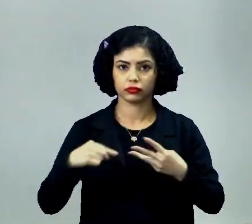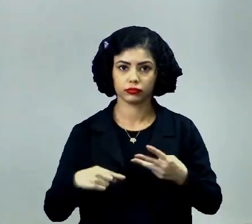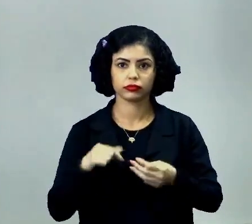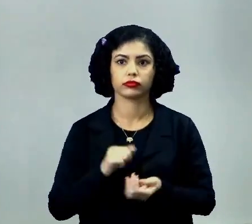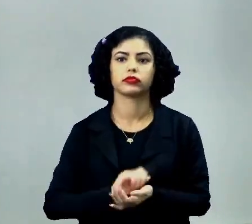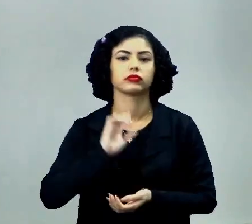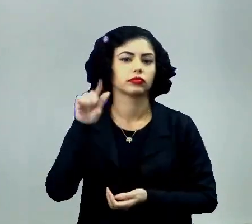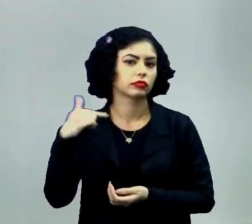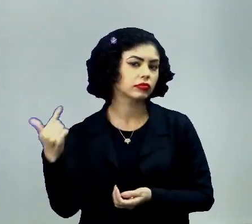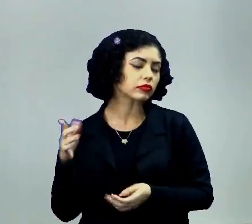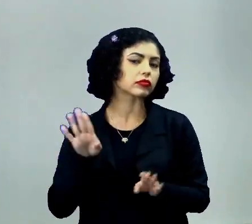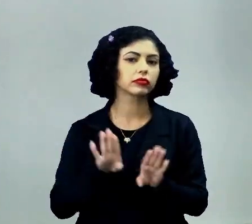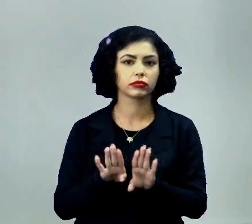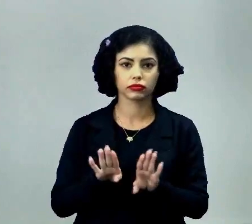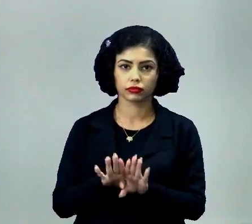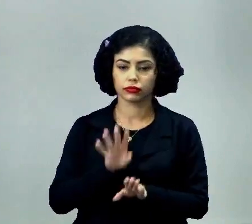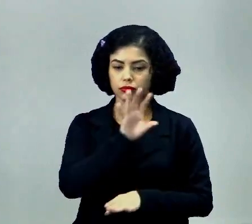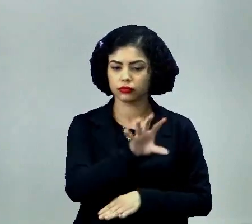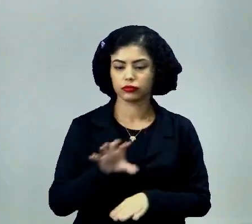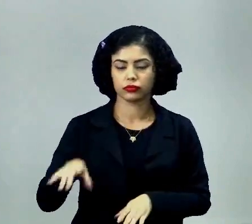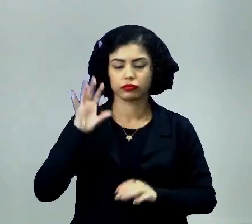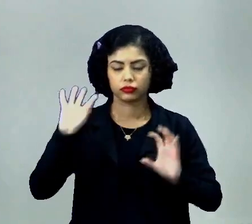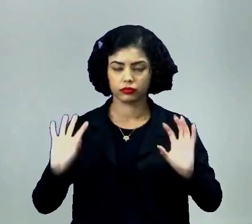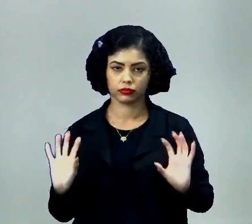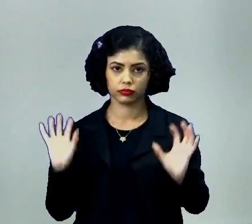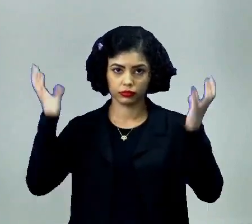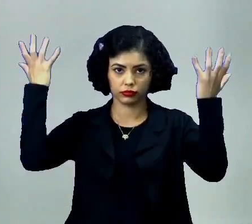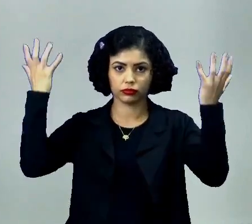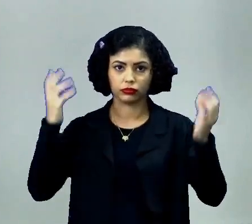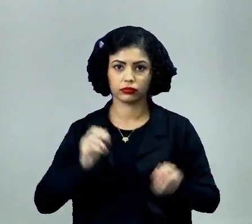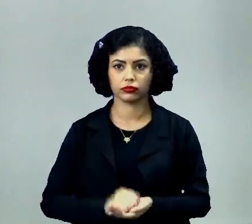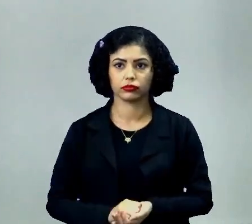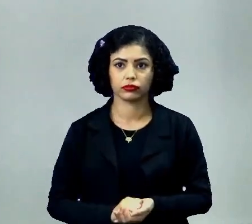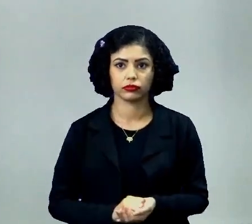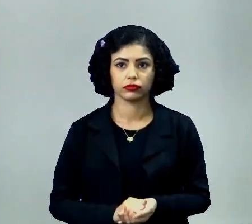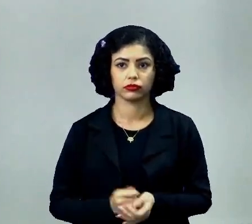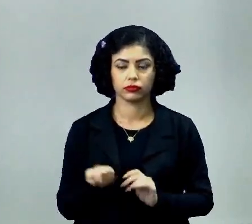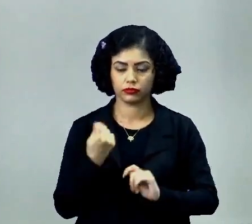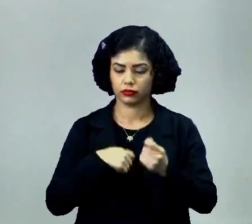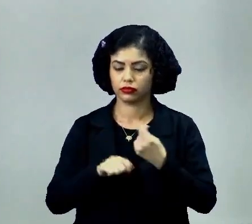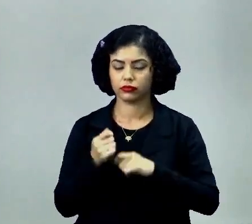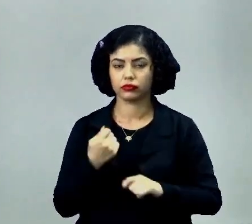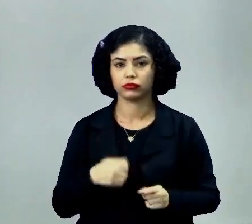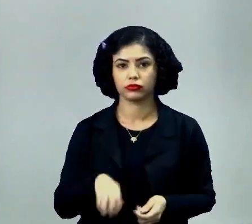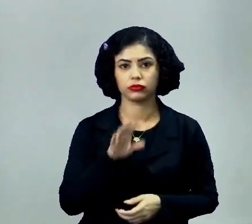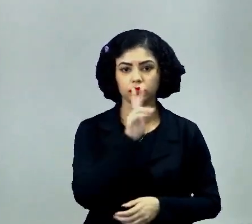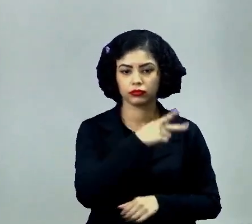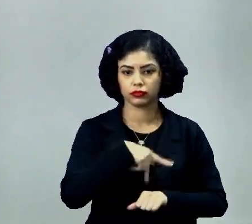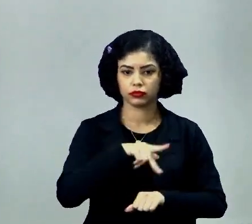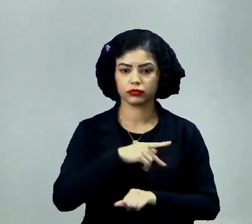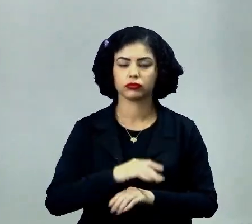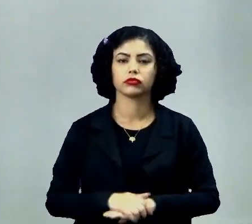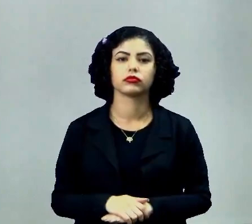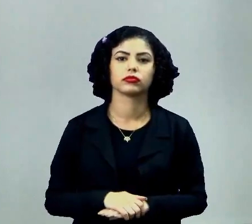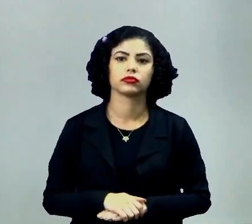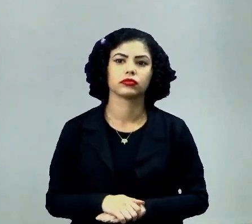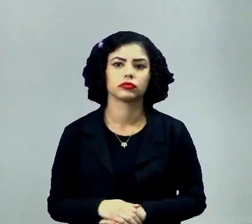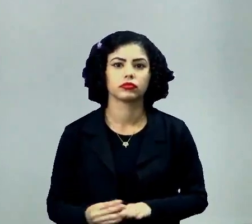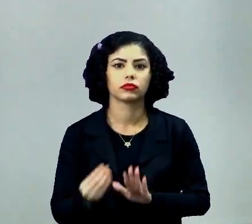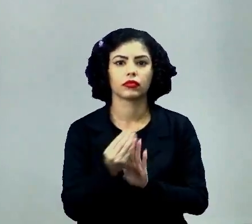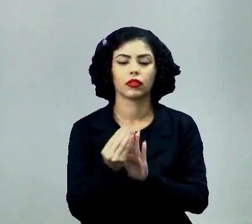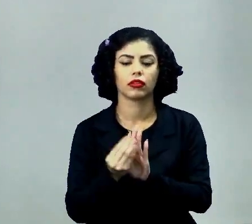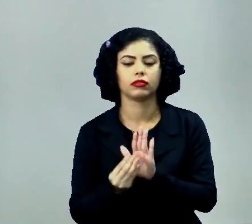tipos, existem outros também, existem mapas climáticos, né, mapas aí da economia de um país, mapas com dados